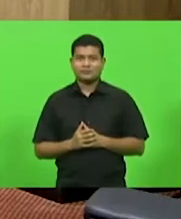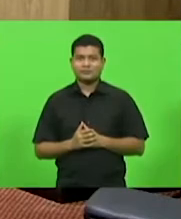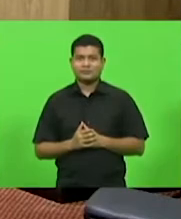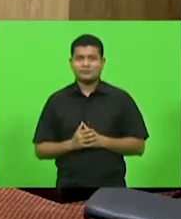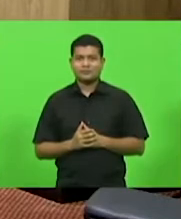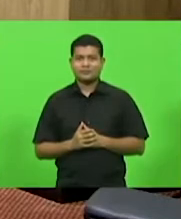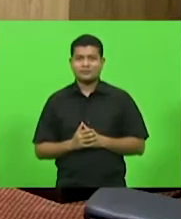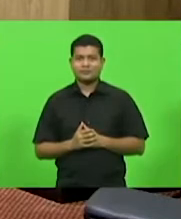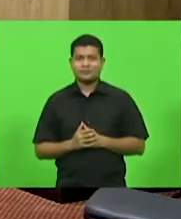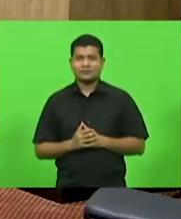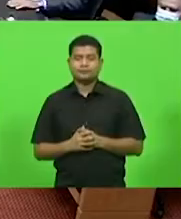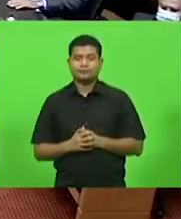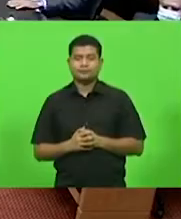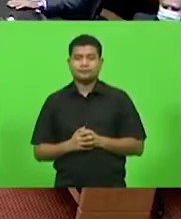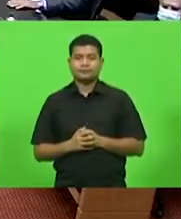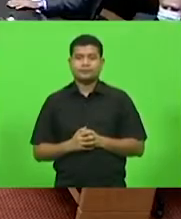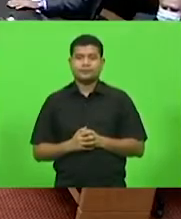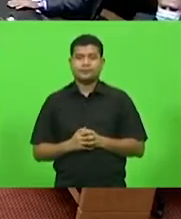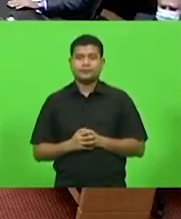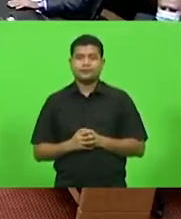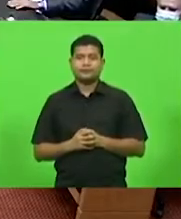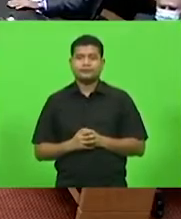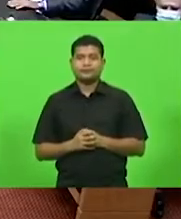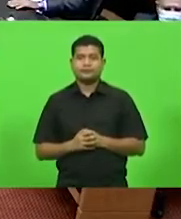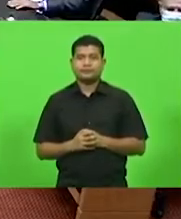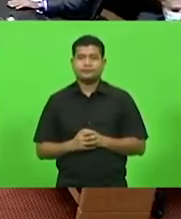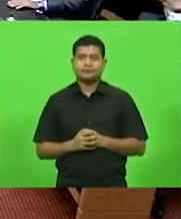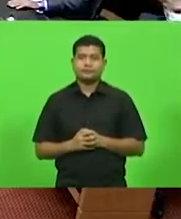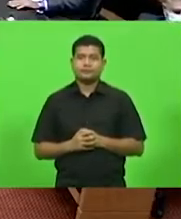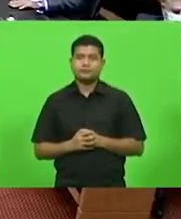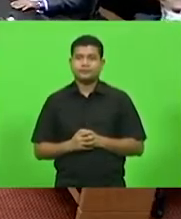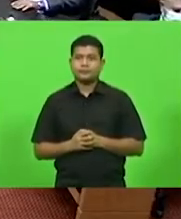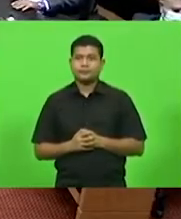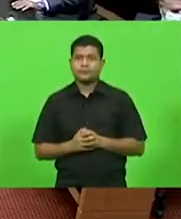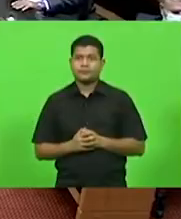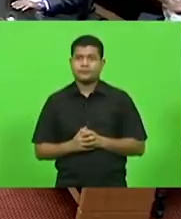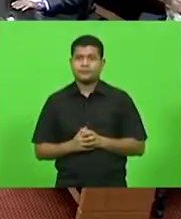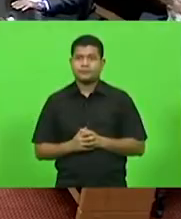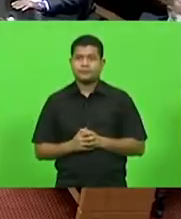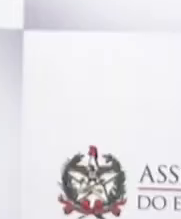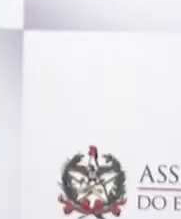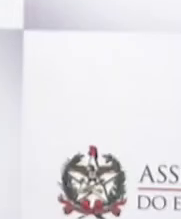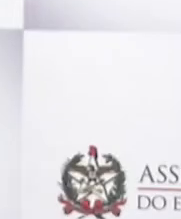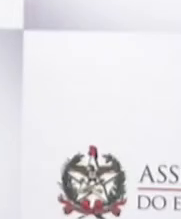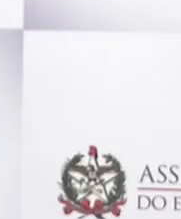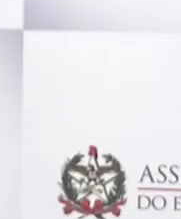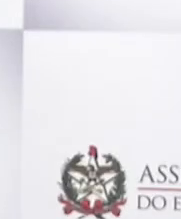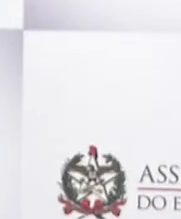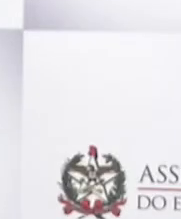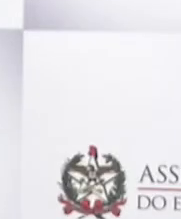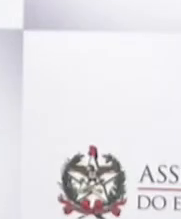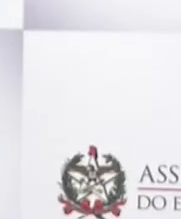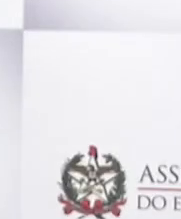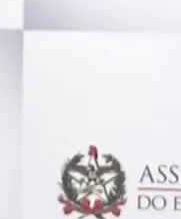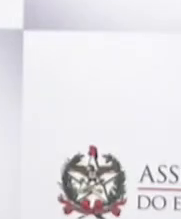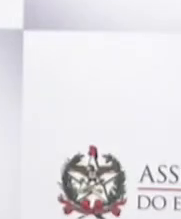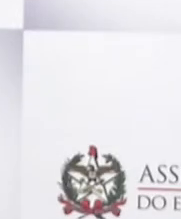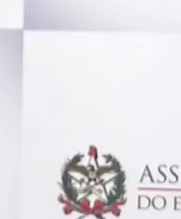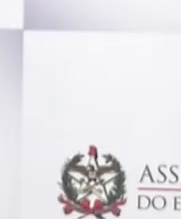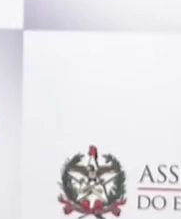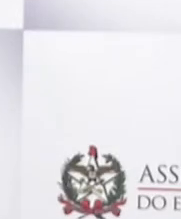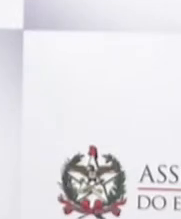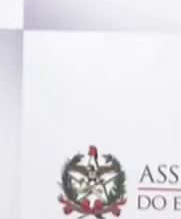a segurança desses profissionais em virtude da retomada das aulas presenciais em Santa Catarina a primeira dizer que nós somos